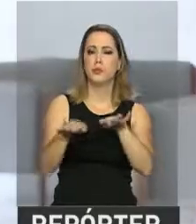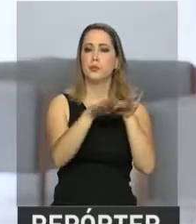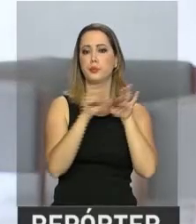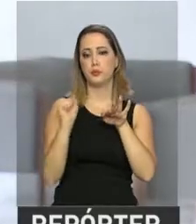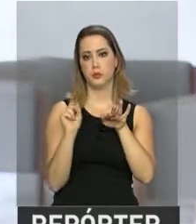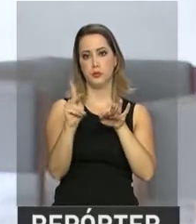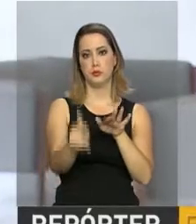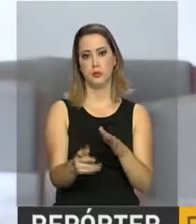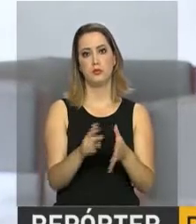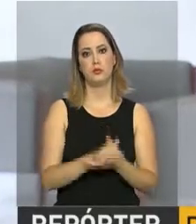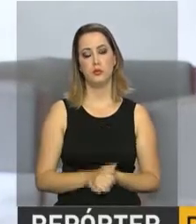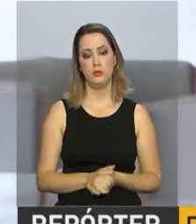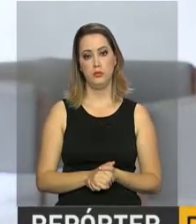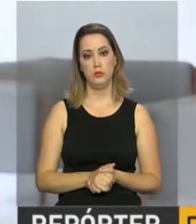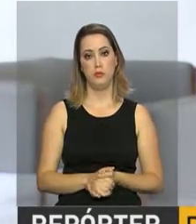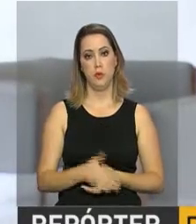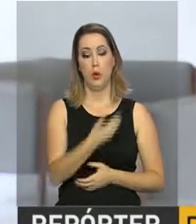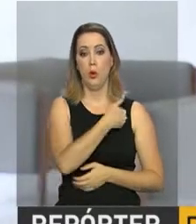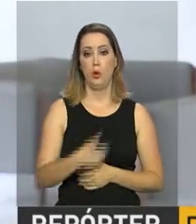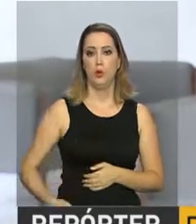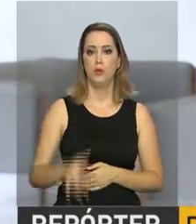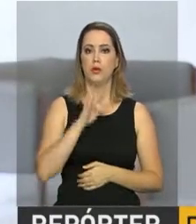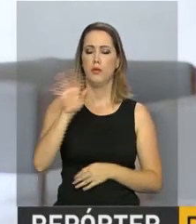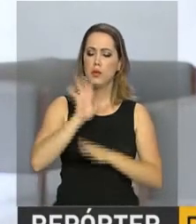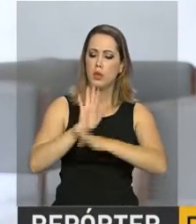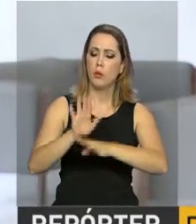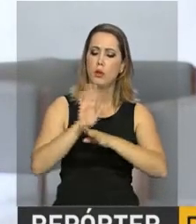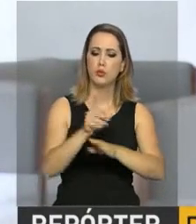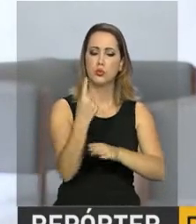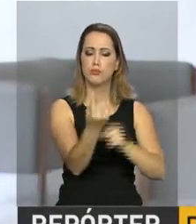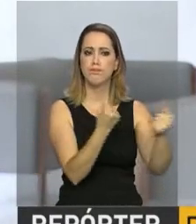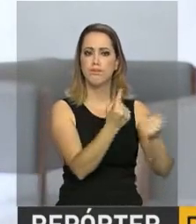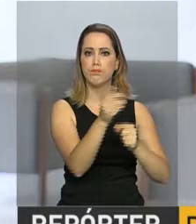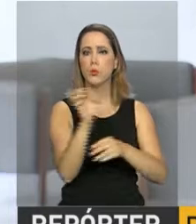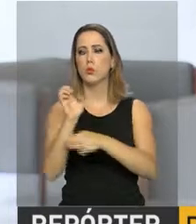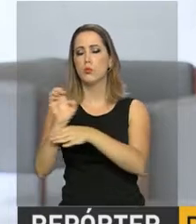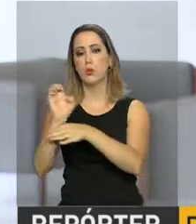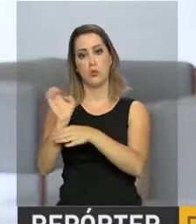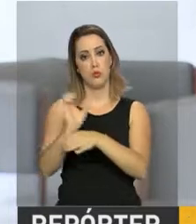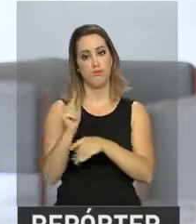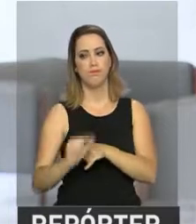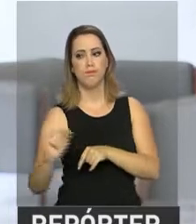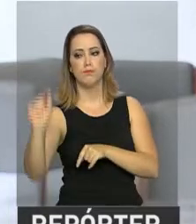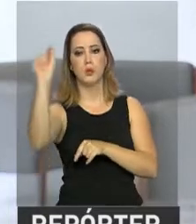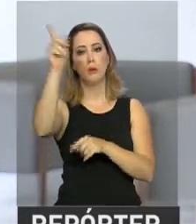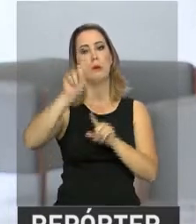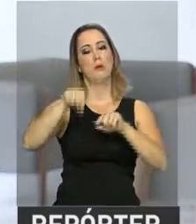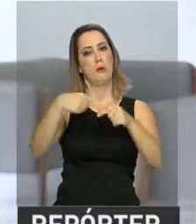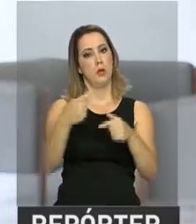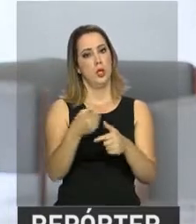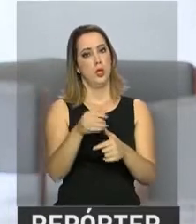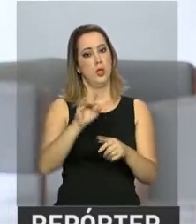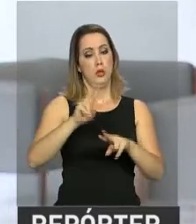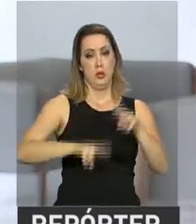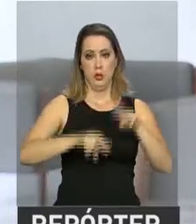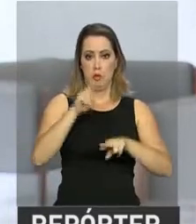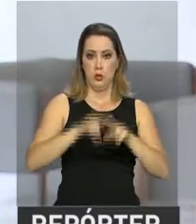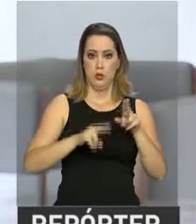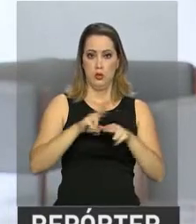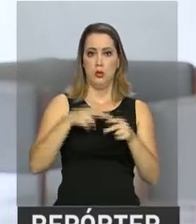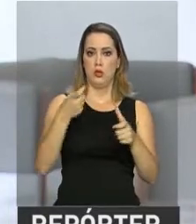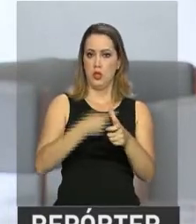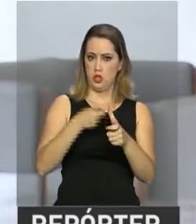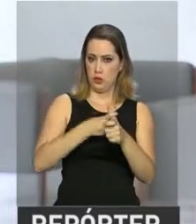O governo vem ajudando os governadores. Em junho, renegociou as dívidas dos estados e alongou os pagamentos.